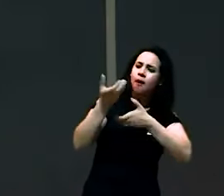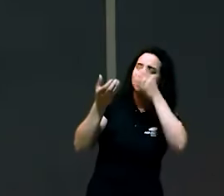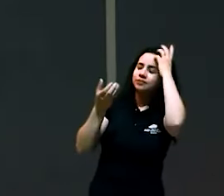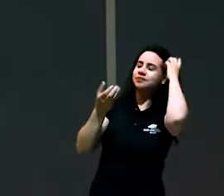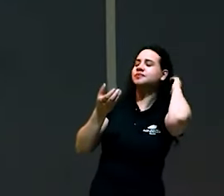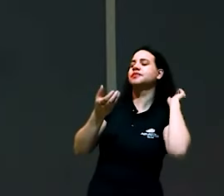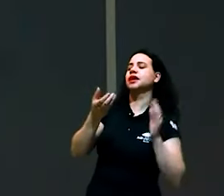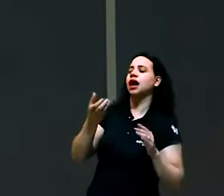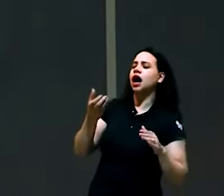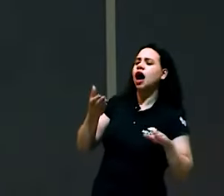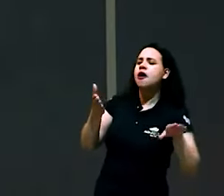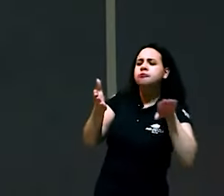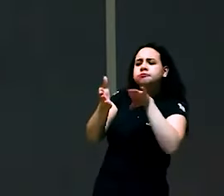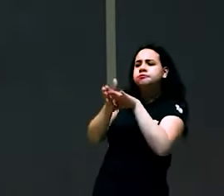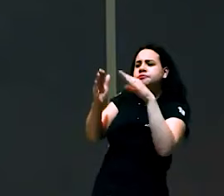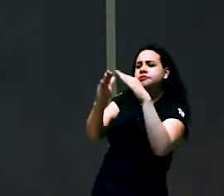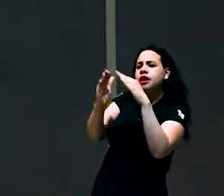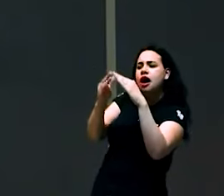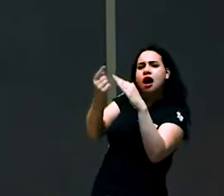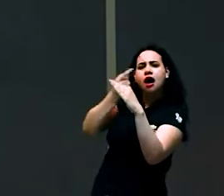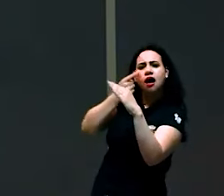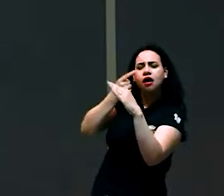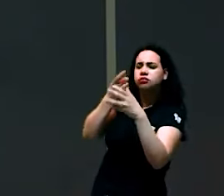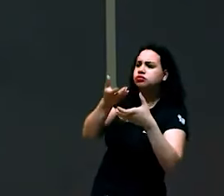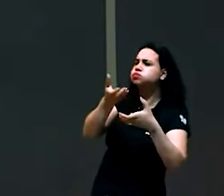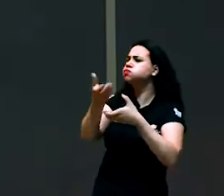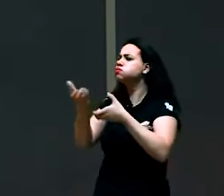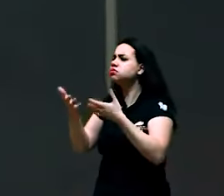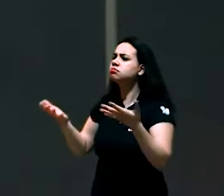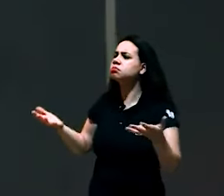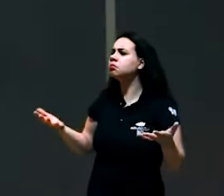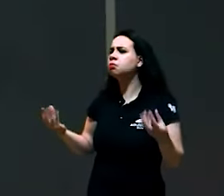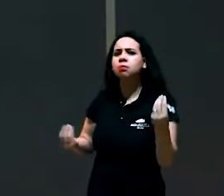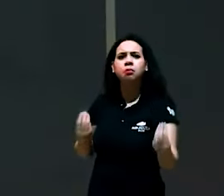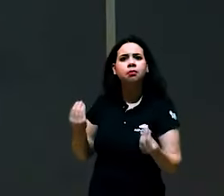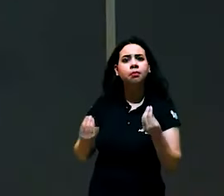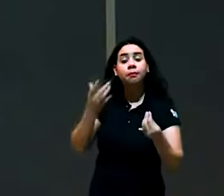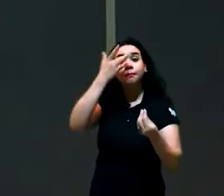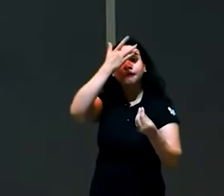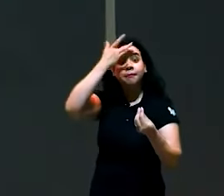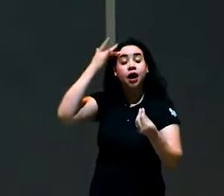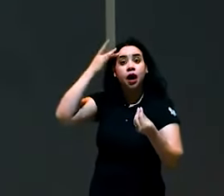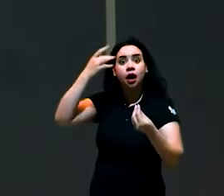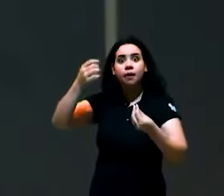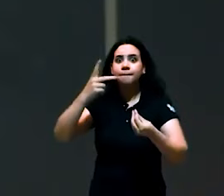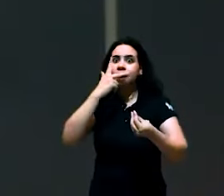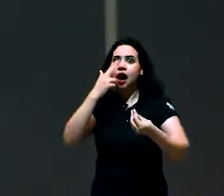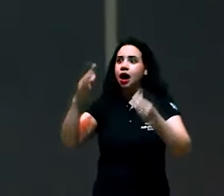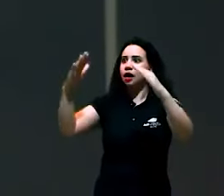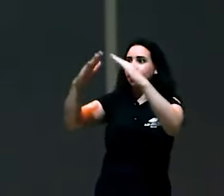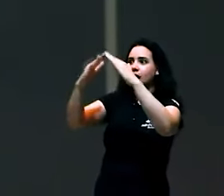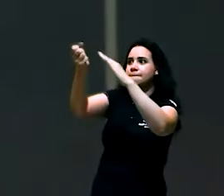pessoa, que diz sobre a casa de Assosa, onde estava o mover do Espírito Santo. Havia uma lavareda de fogo